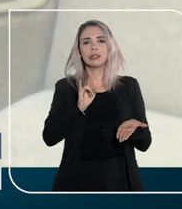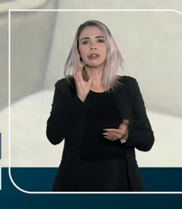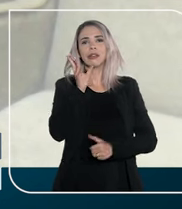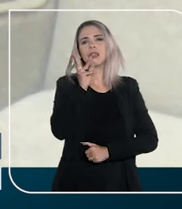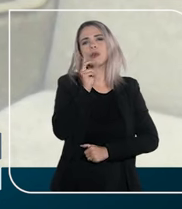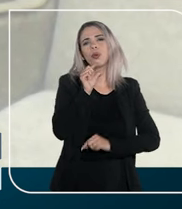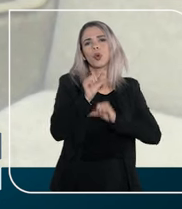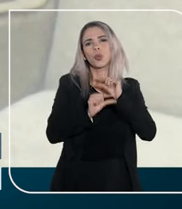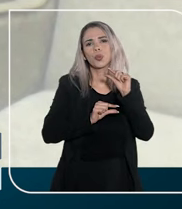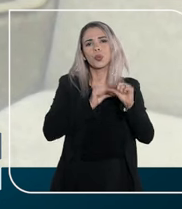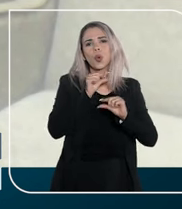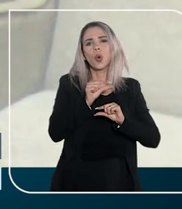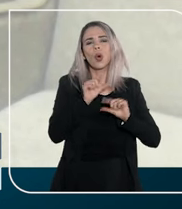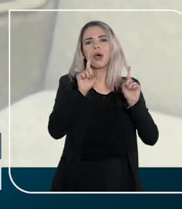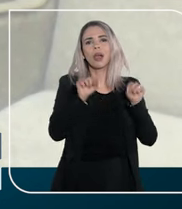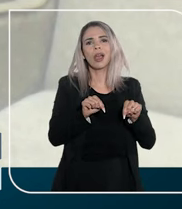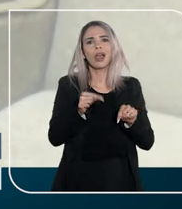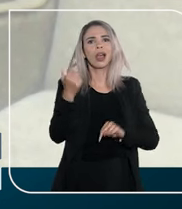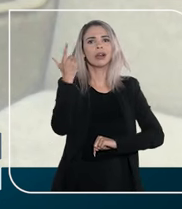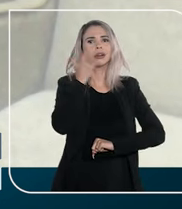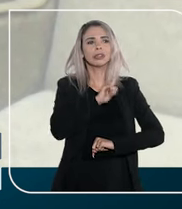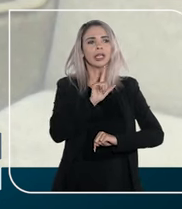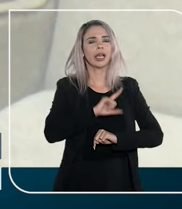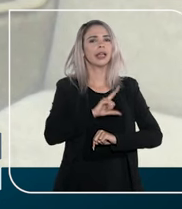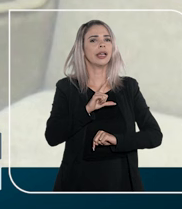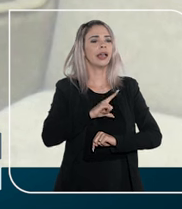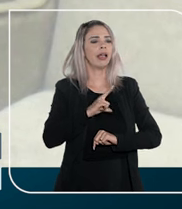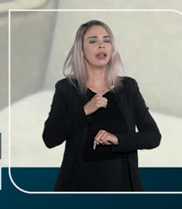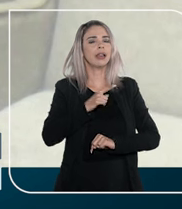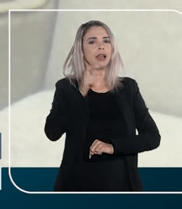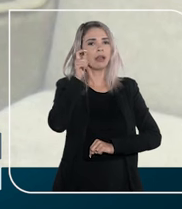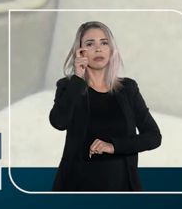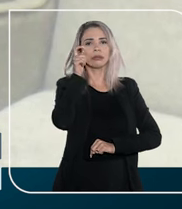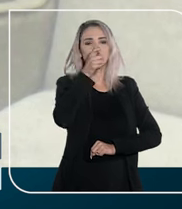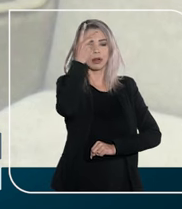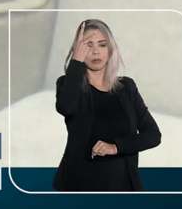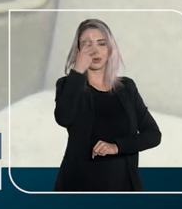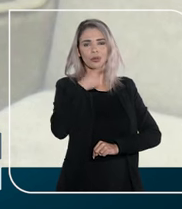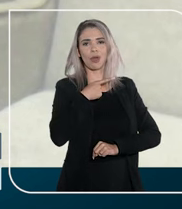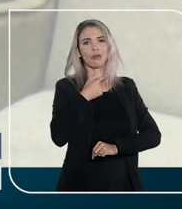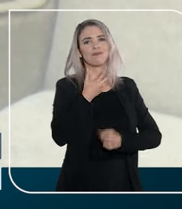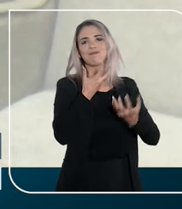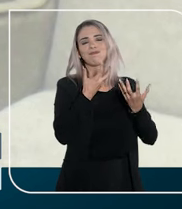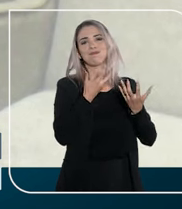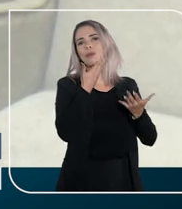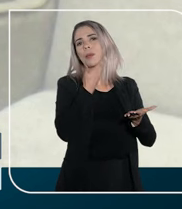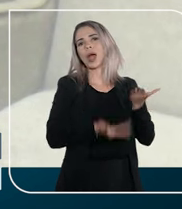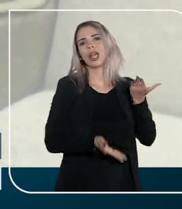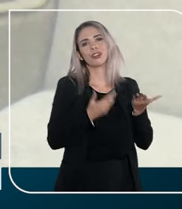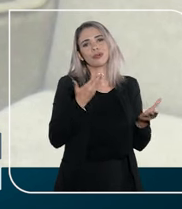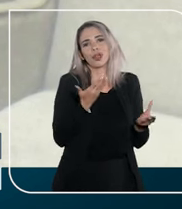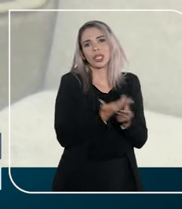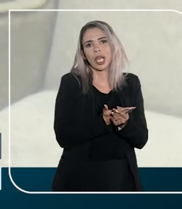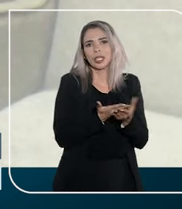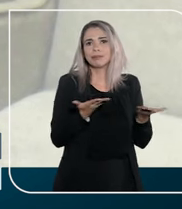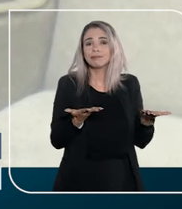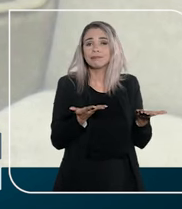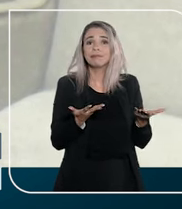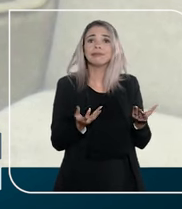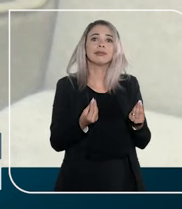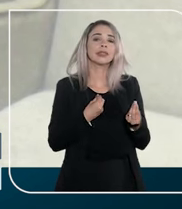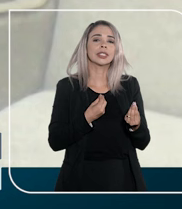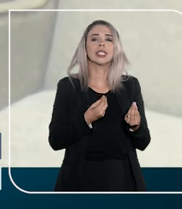alguns anos, seja contrária aos interesses do servidor. E aí, no caso, não se admite e